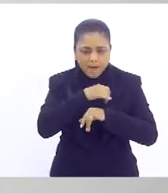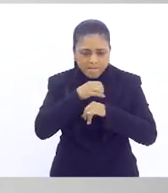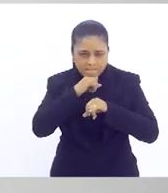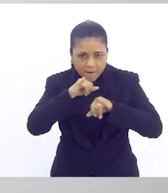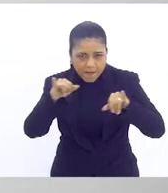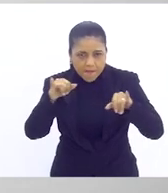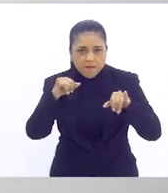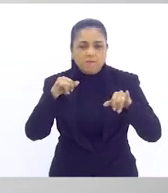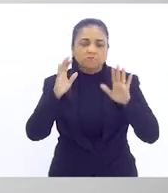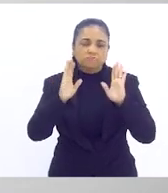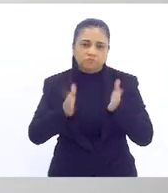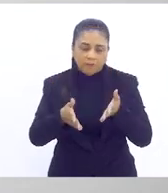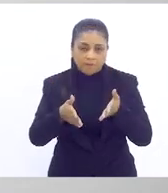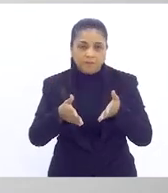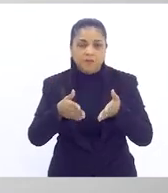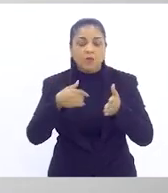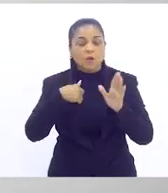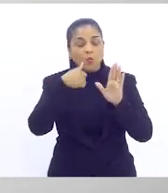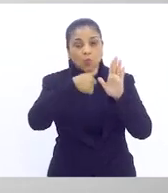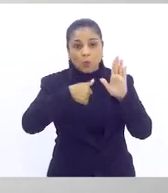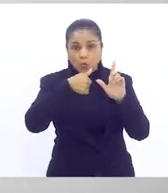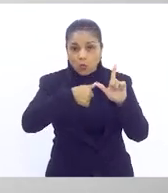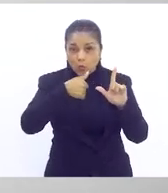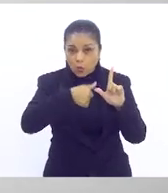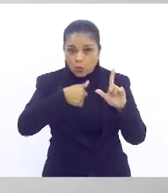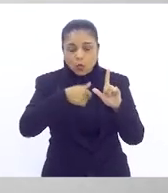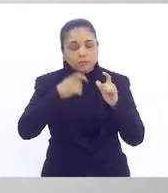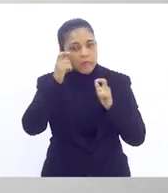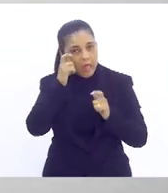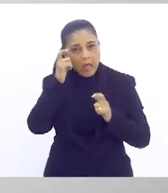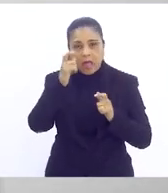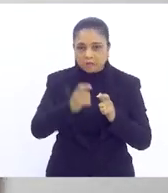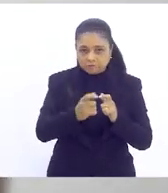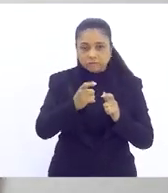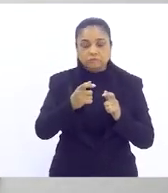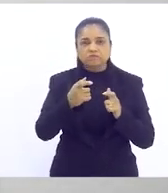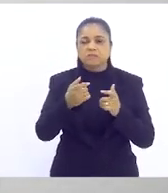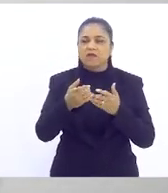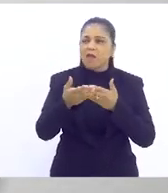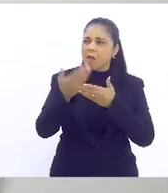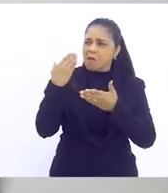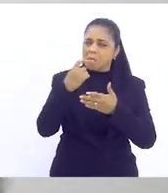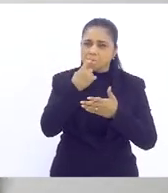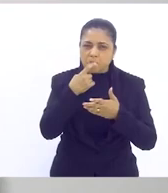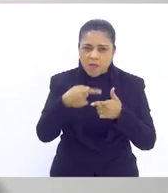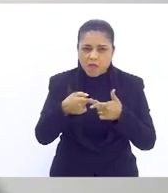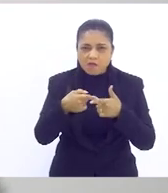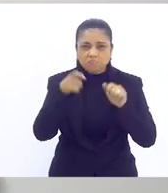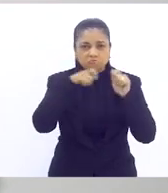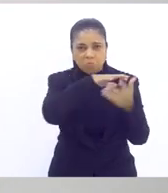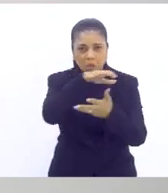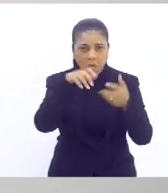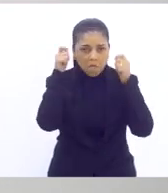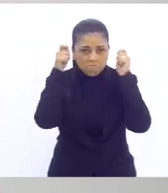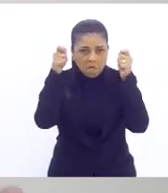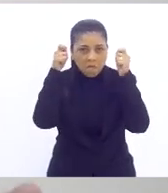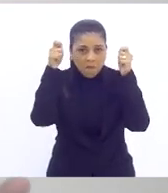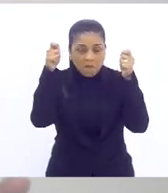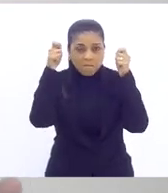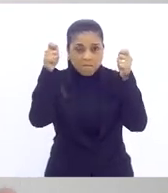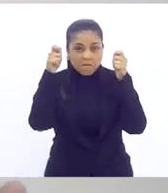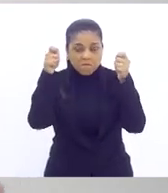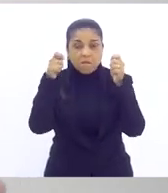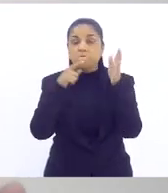o clube tá permanentemente atento para isso recentemente até fizemos uma manifestação é